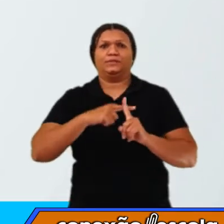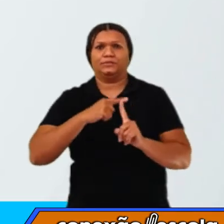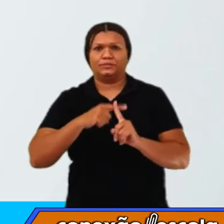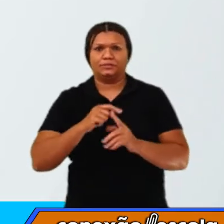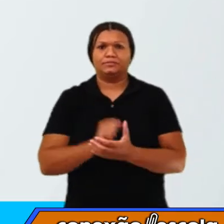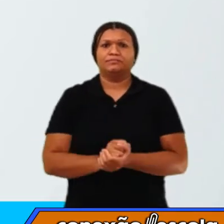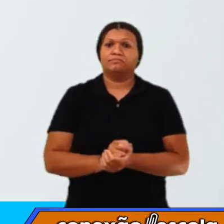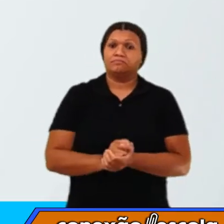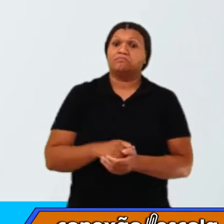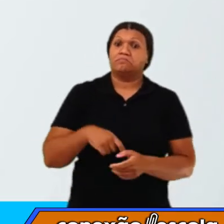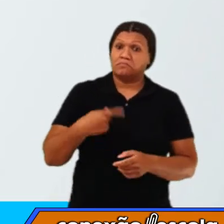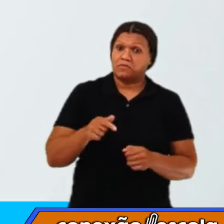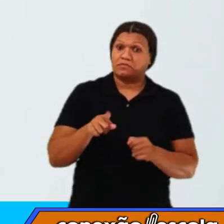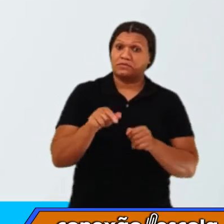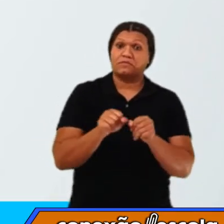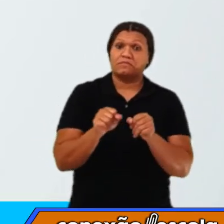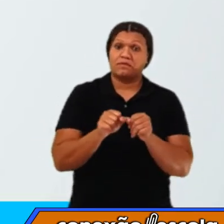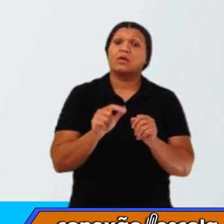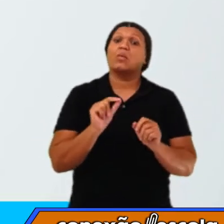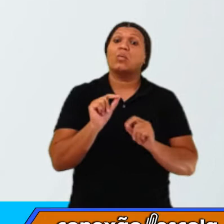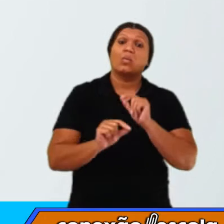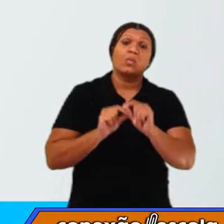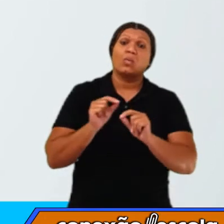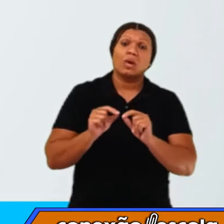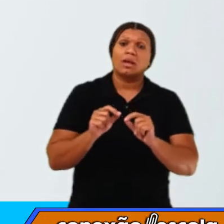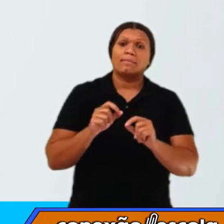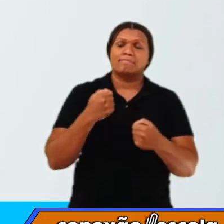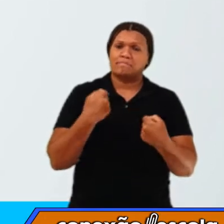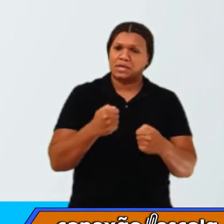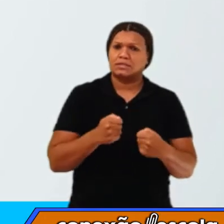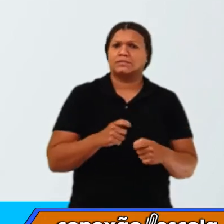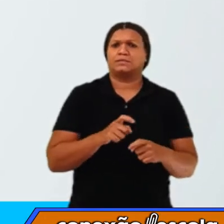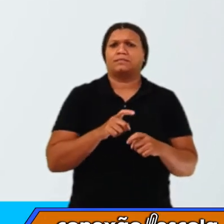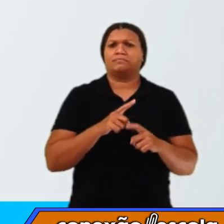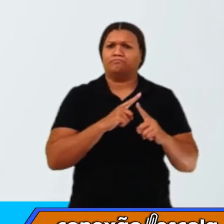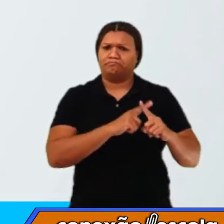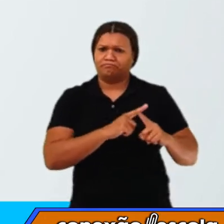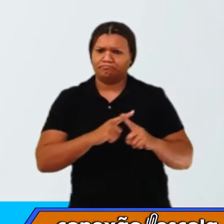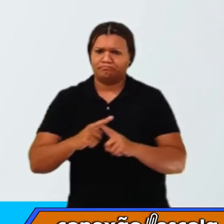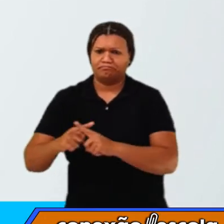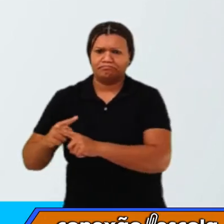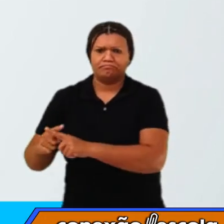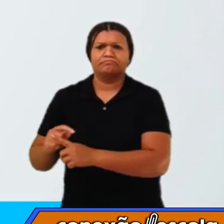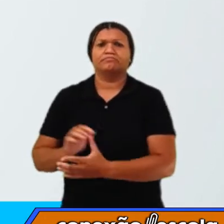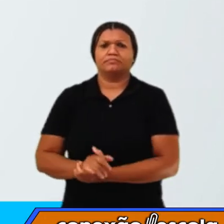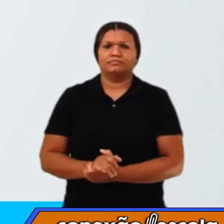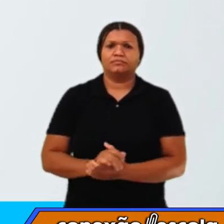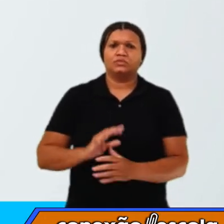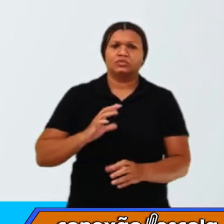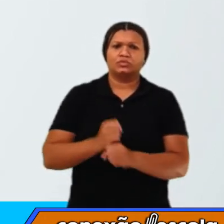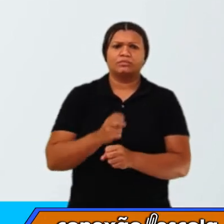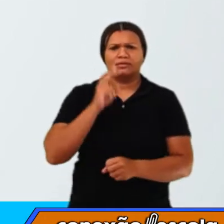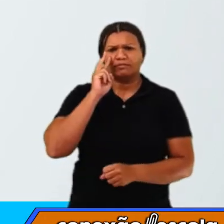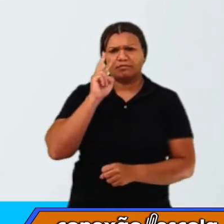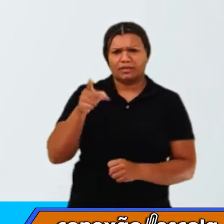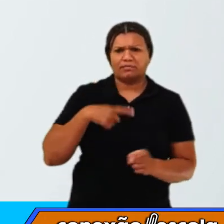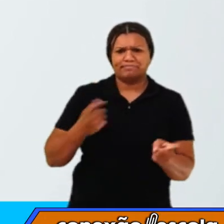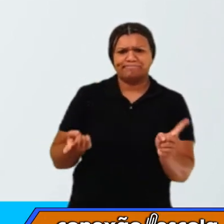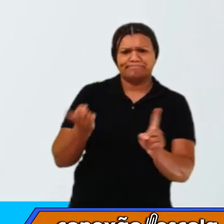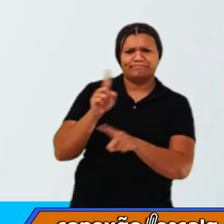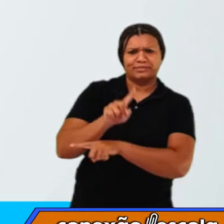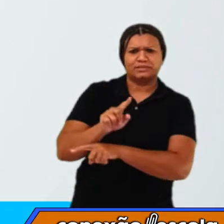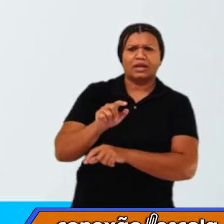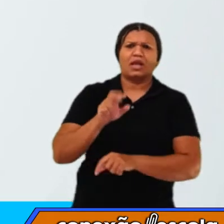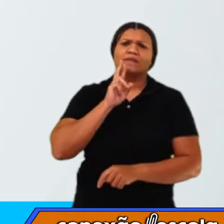3623 vezes da há sete oitavos olha só que eu tô percebendo que aqui tem uma inversão das